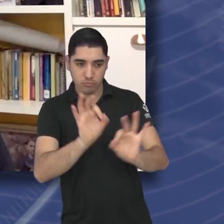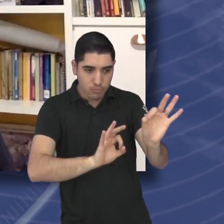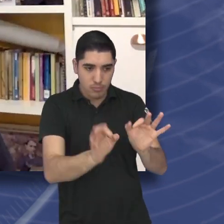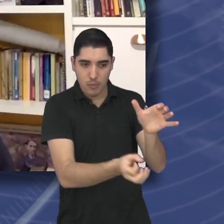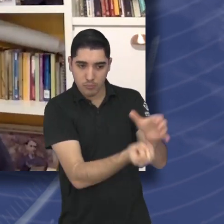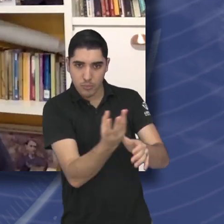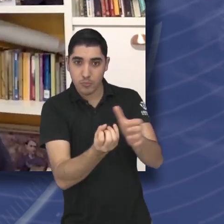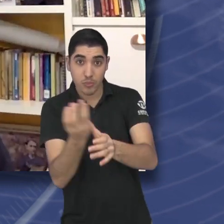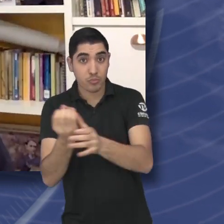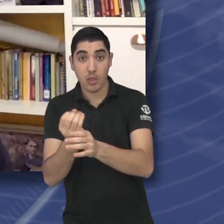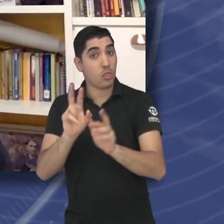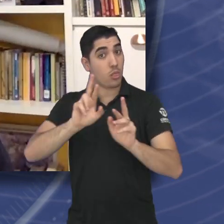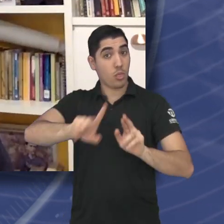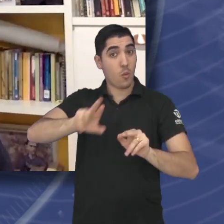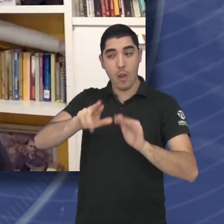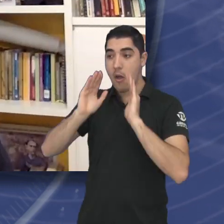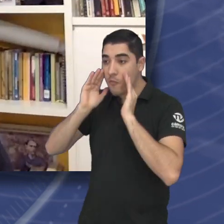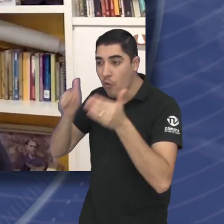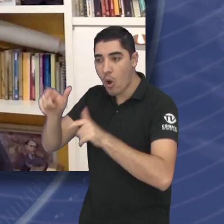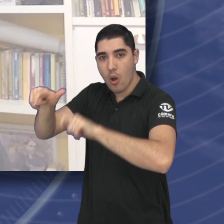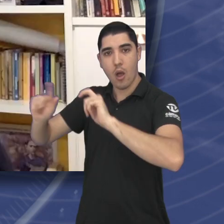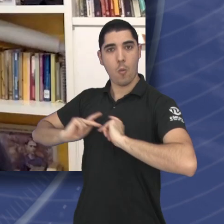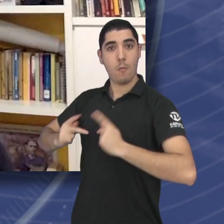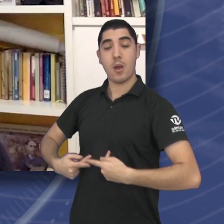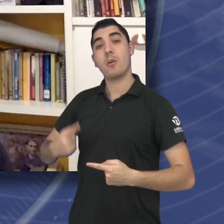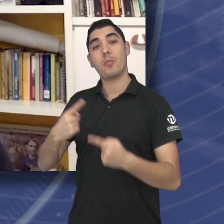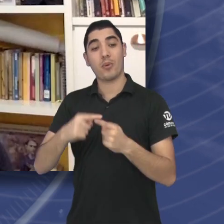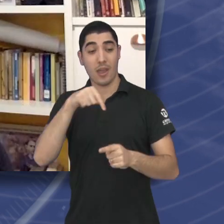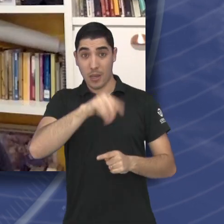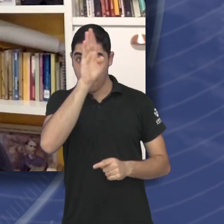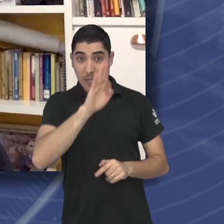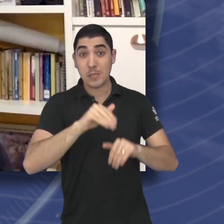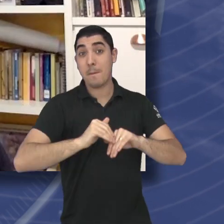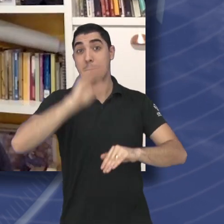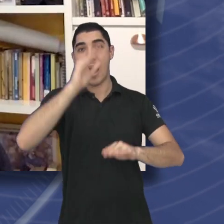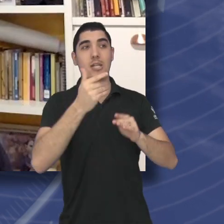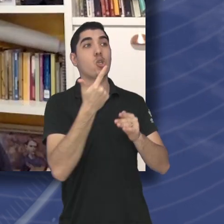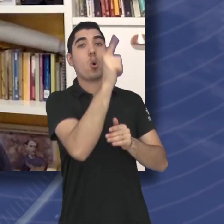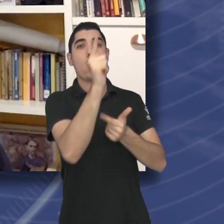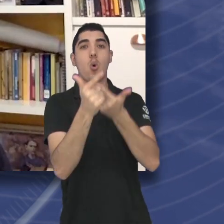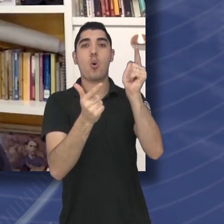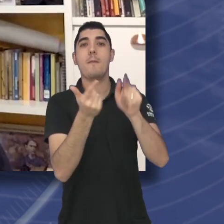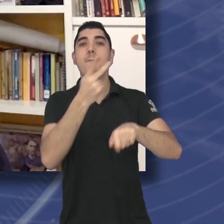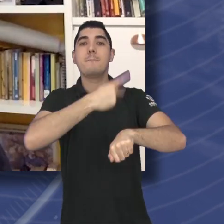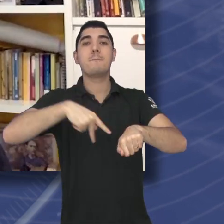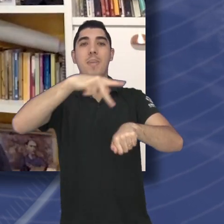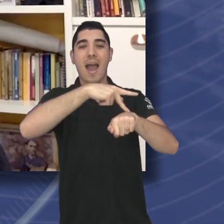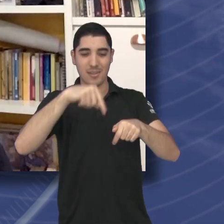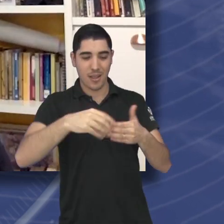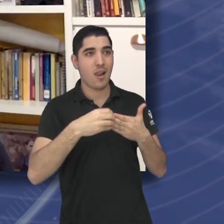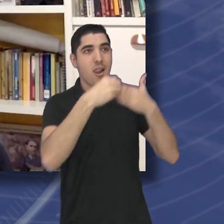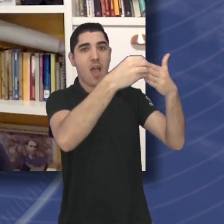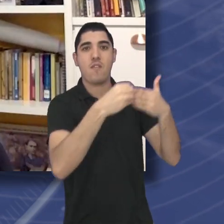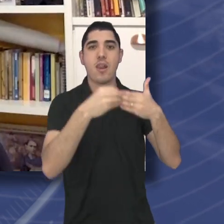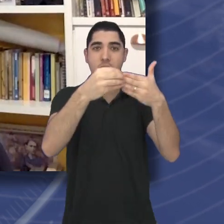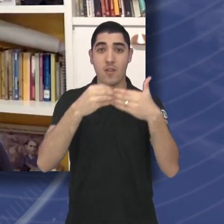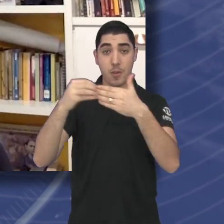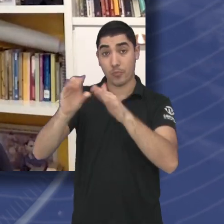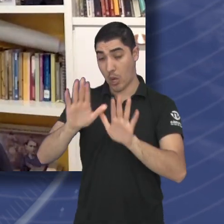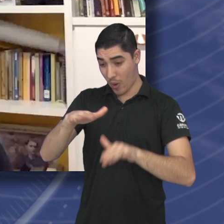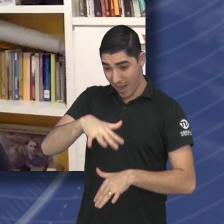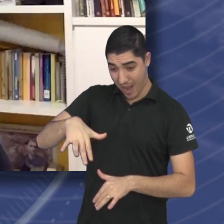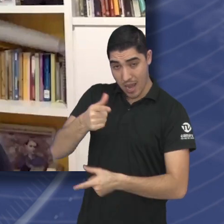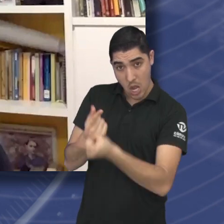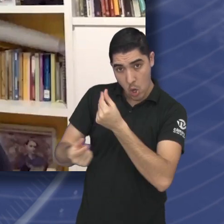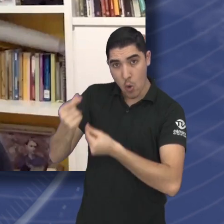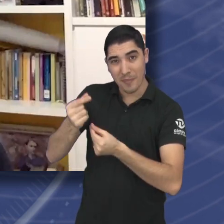Sobretudo porque ela é destinada à exportação. Embora elas sejam questões que são objetos de preocupação da economia, elas não são